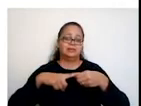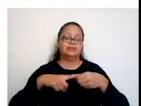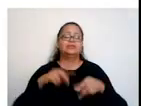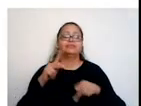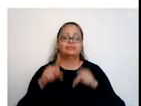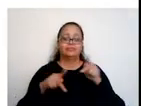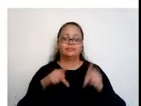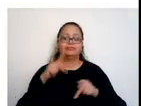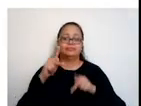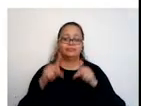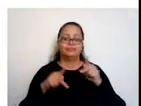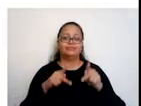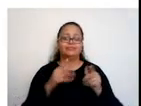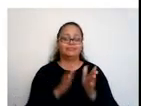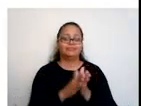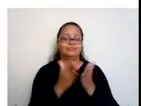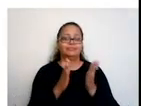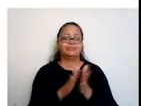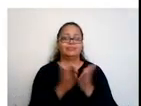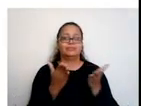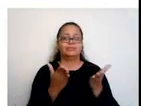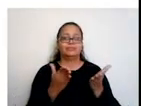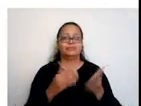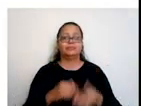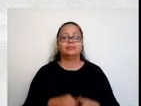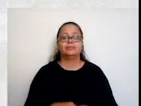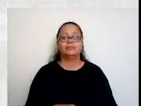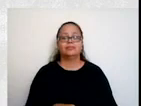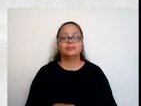boa parte da população também era de miséria.